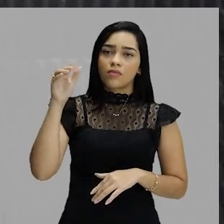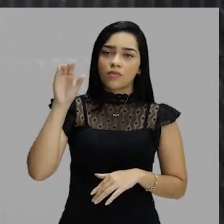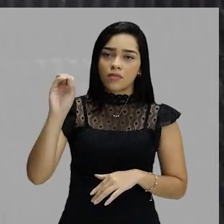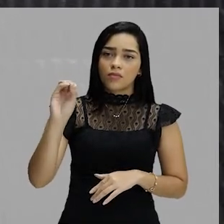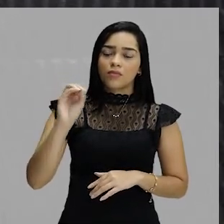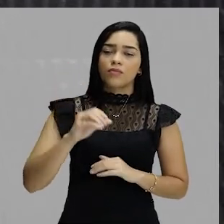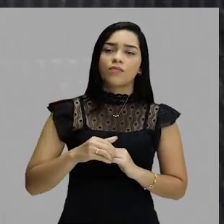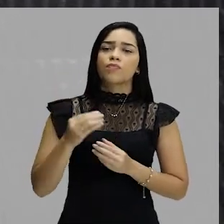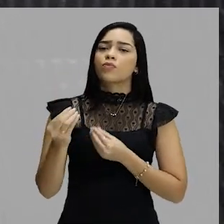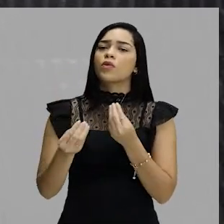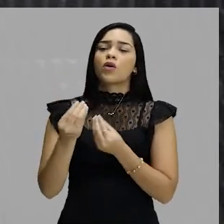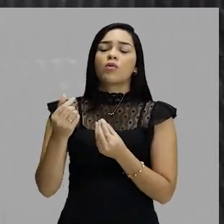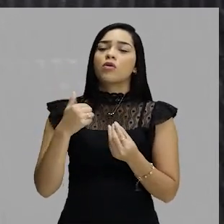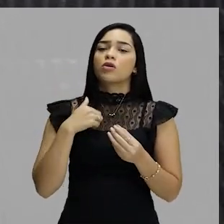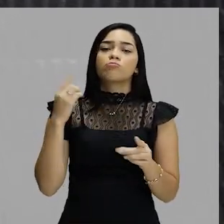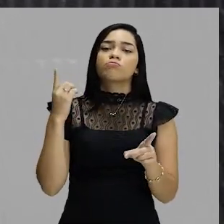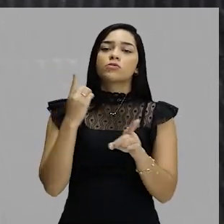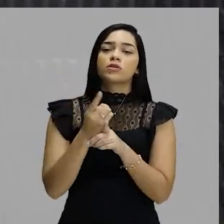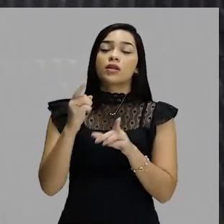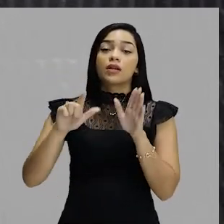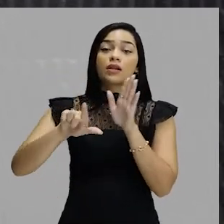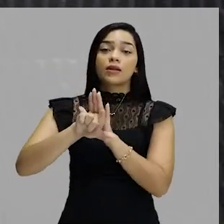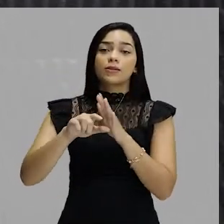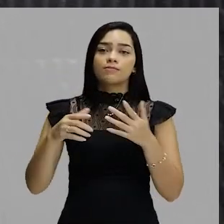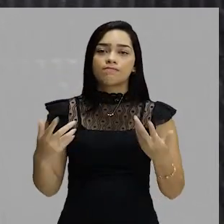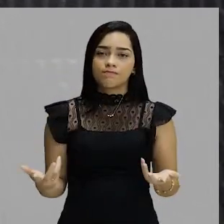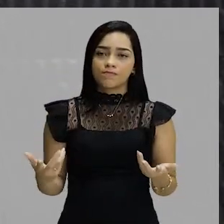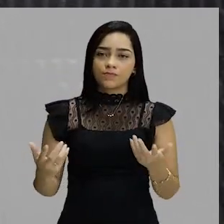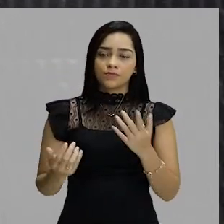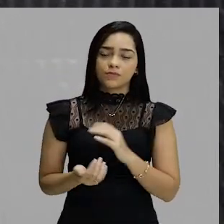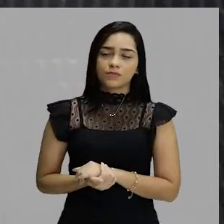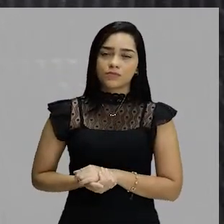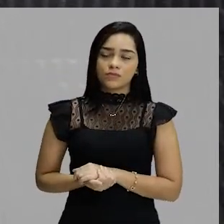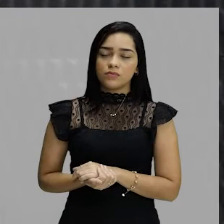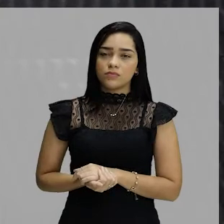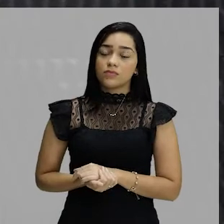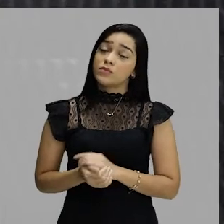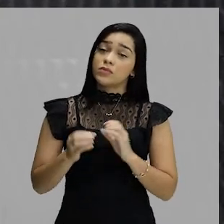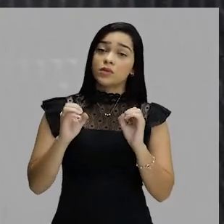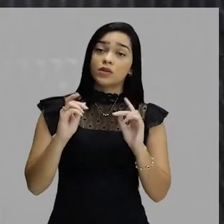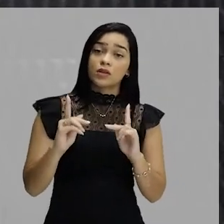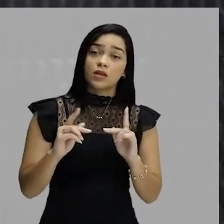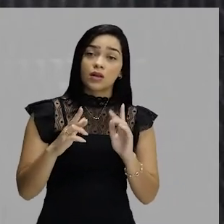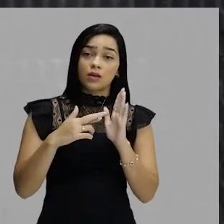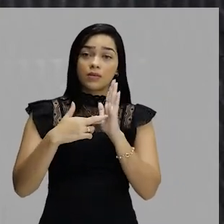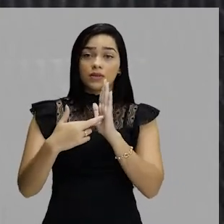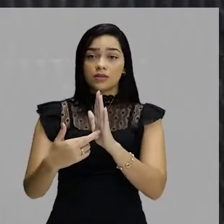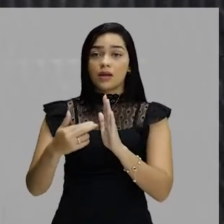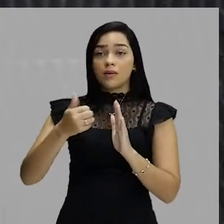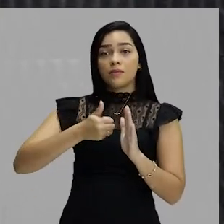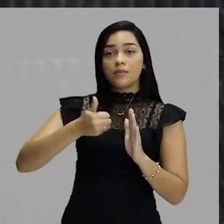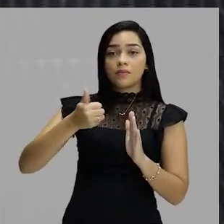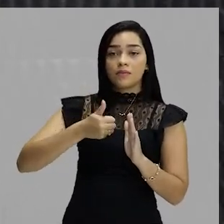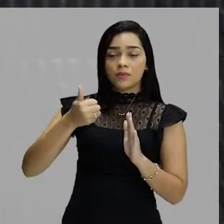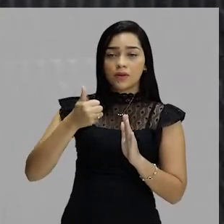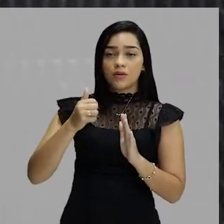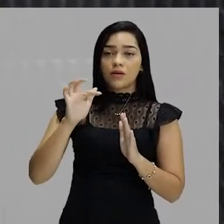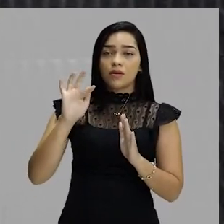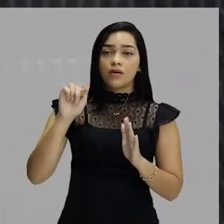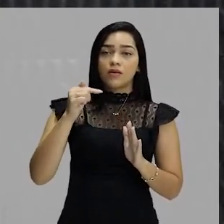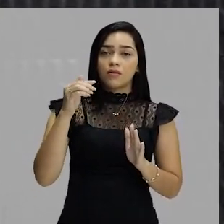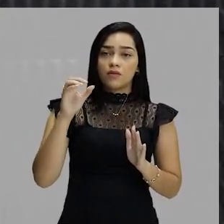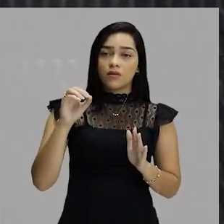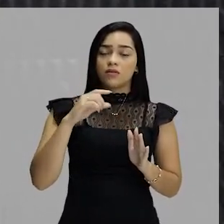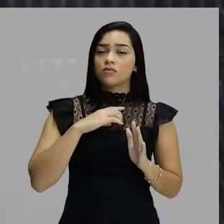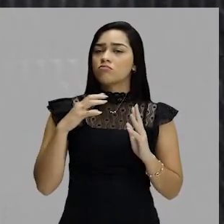função. Como é que eu faço para encontrar a lei de formação dessa função? Ora, beleza, vamos representar primeiro a função na